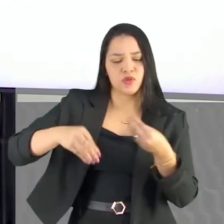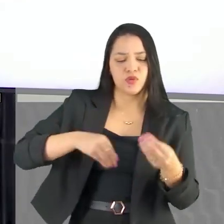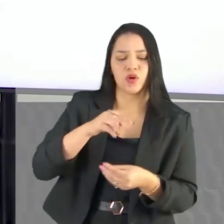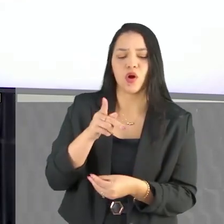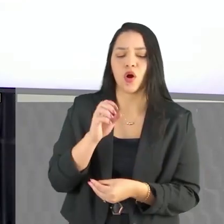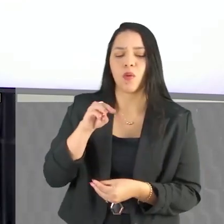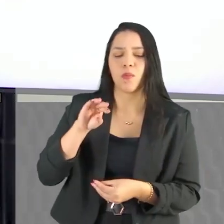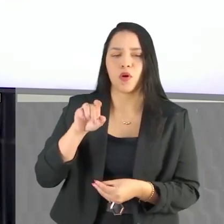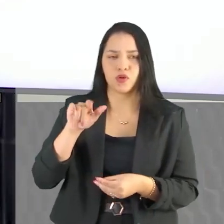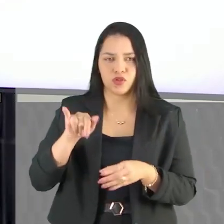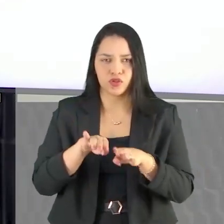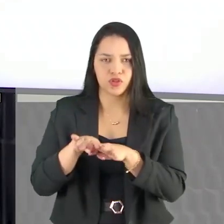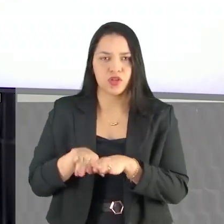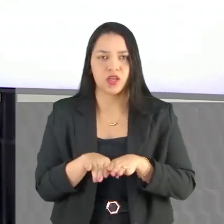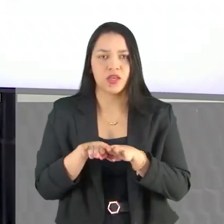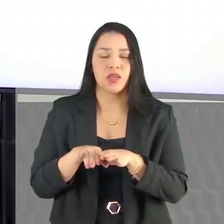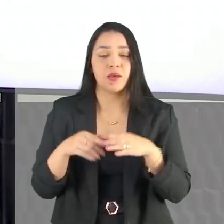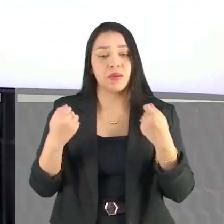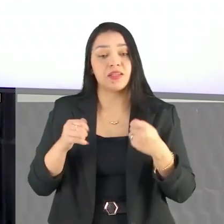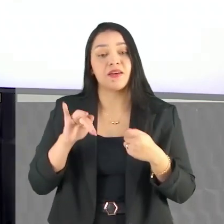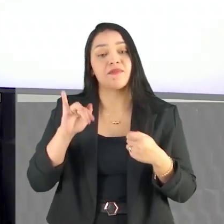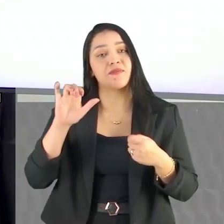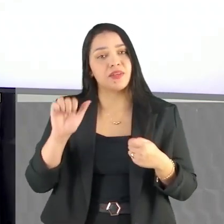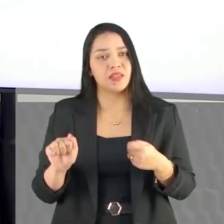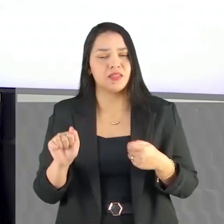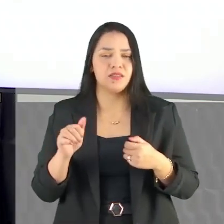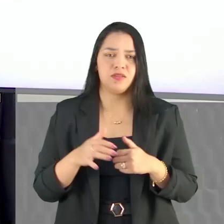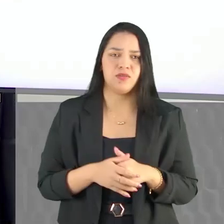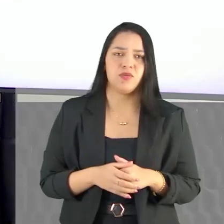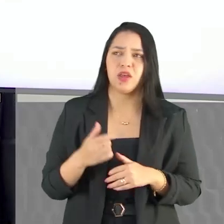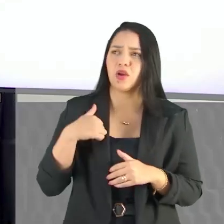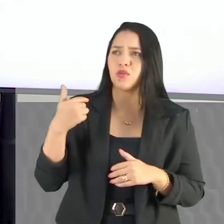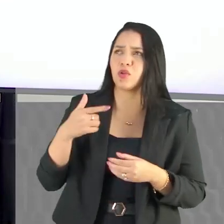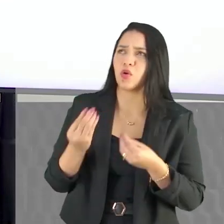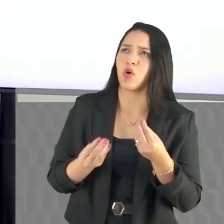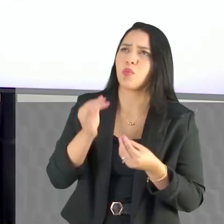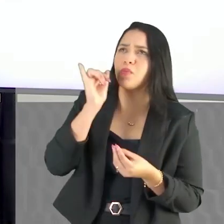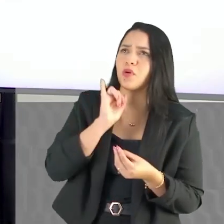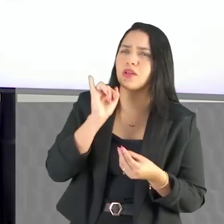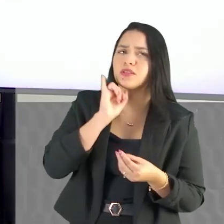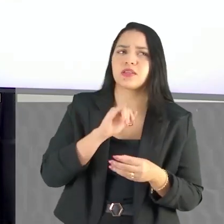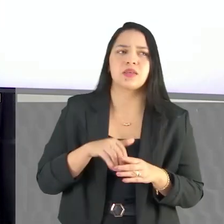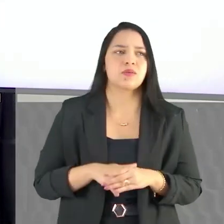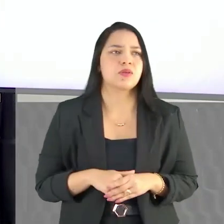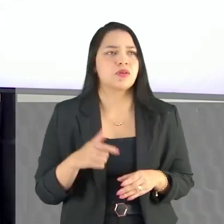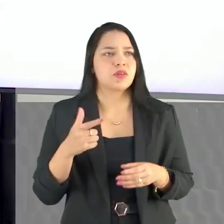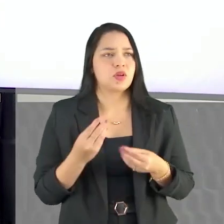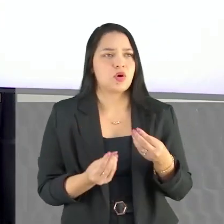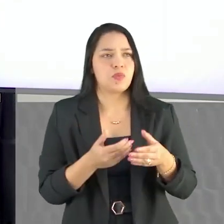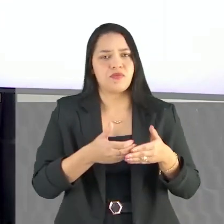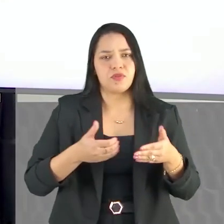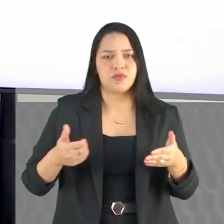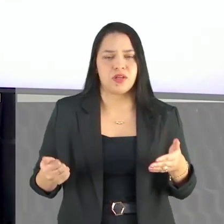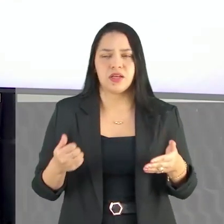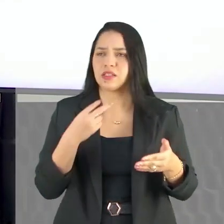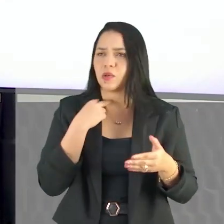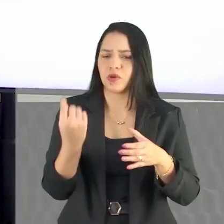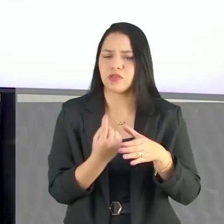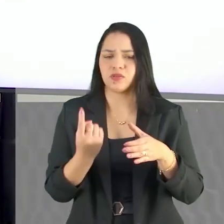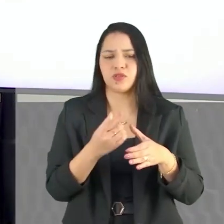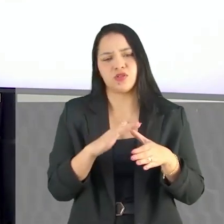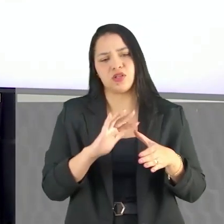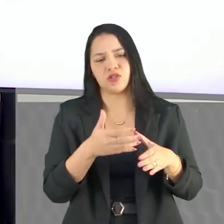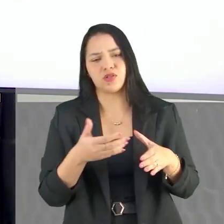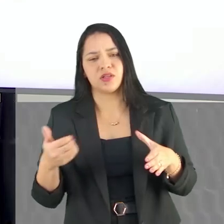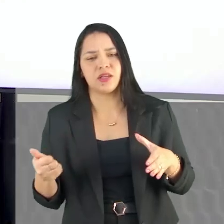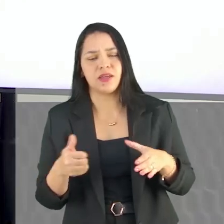usar processo físico, mecânico não dá. Gente, eu não tenho como, por exemplo, não dá para filtrar, já tirei, não dá para centrifugar, já